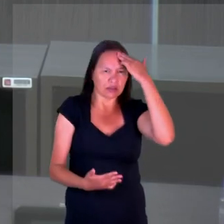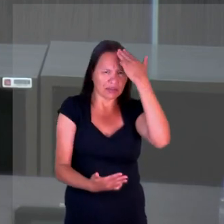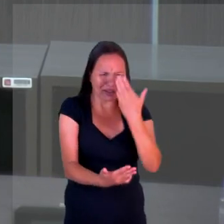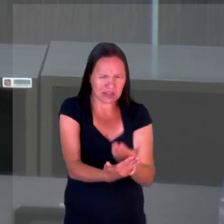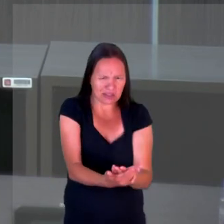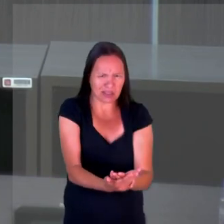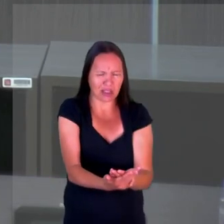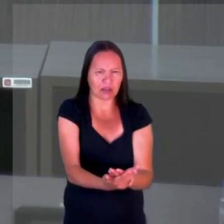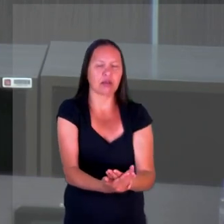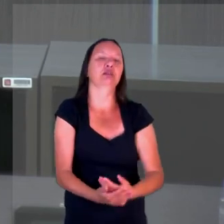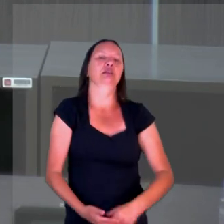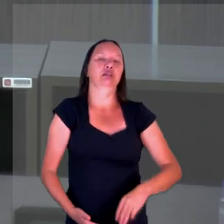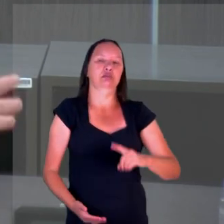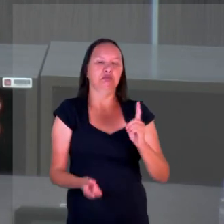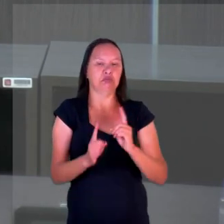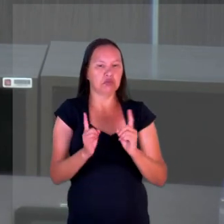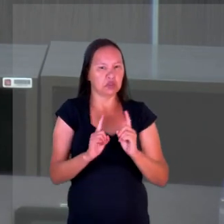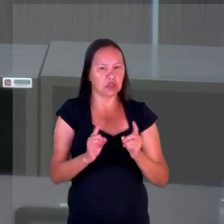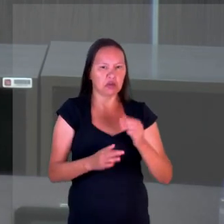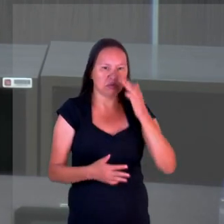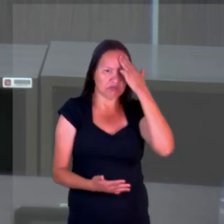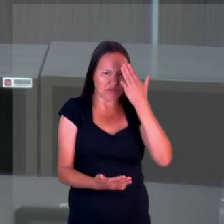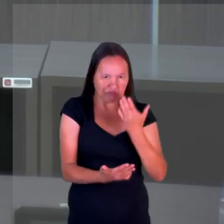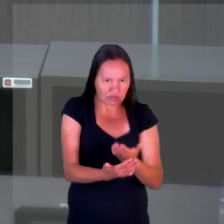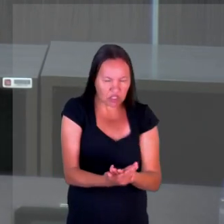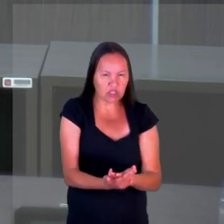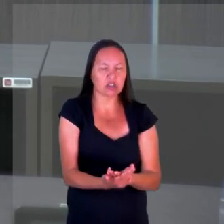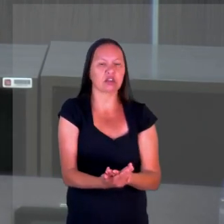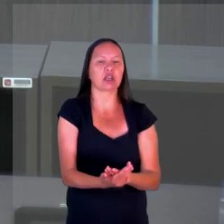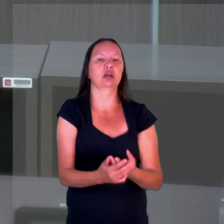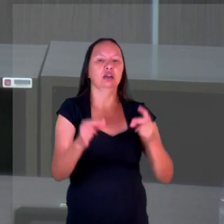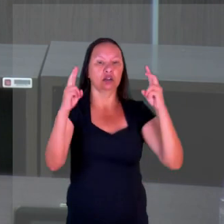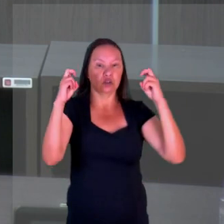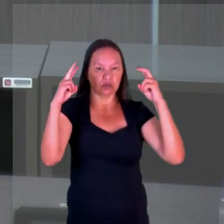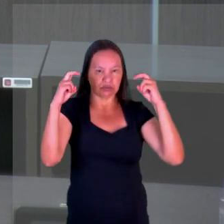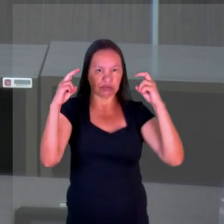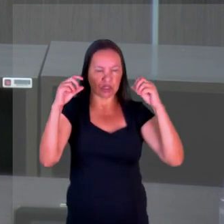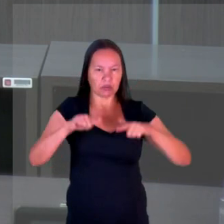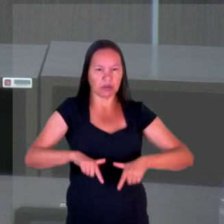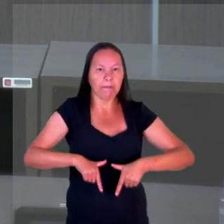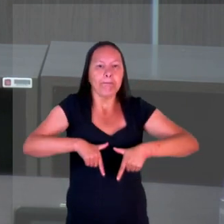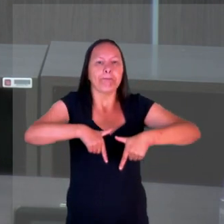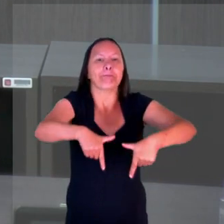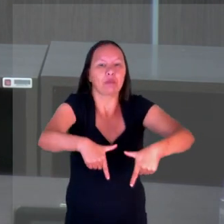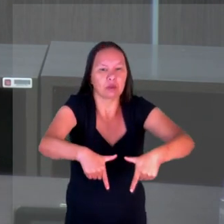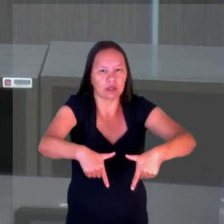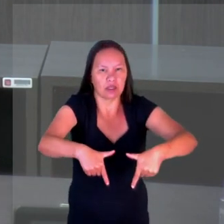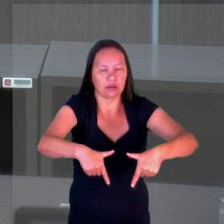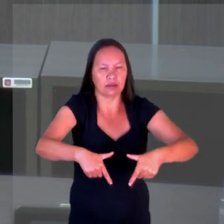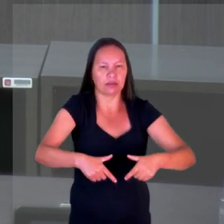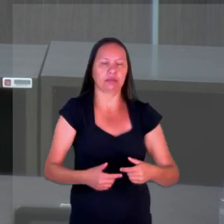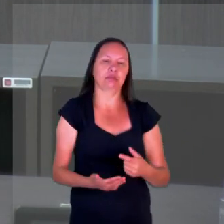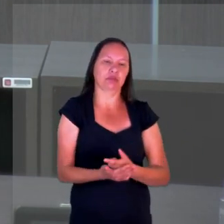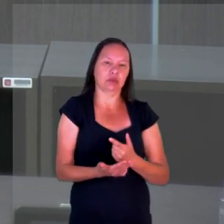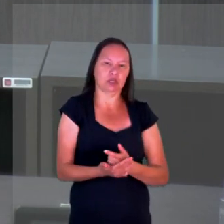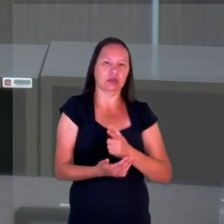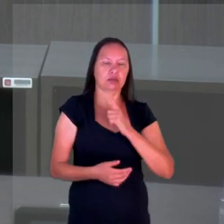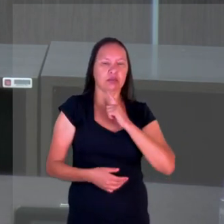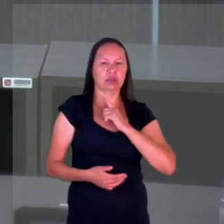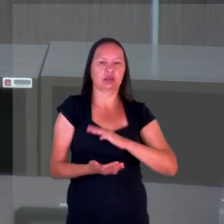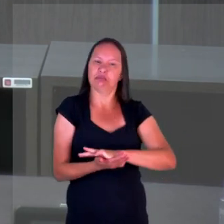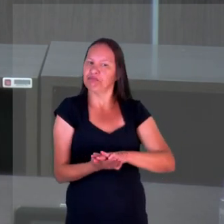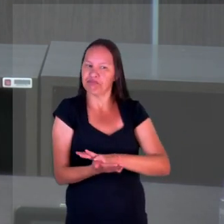e não só acreditar mas como atores de um sistema eh lutar por isso e por isso eu tenho que antes de mais nada